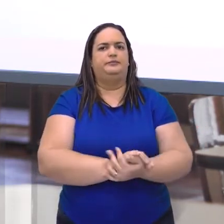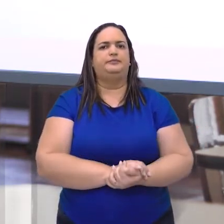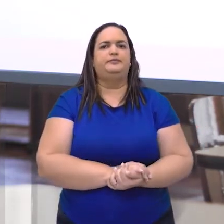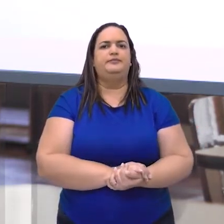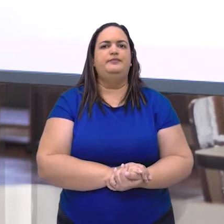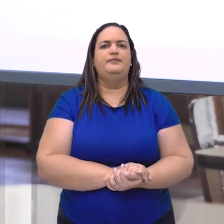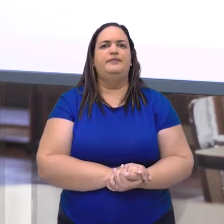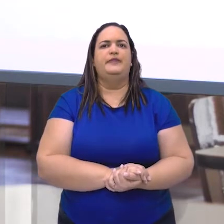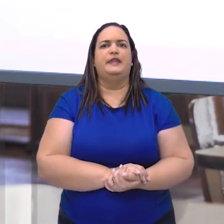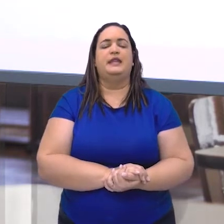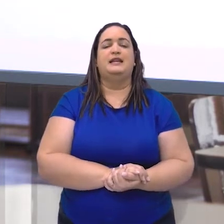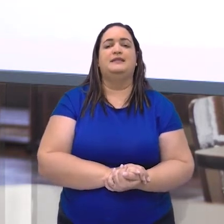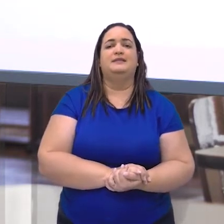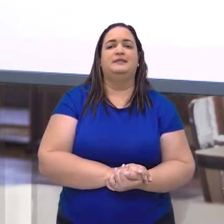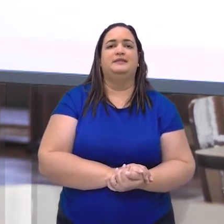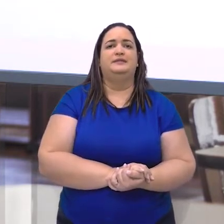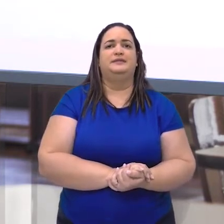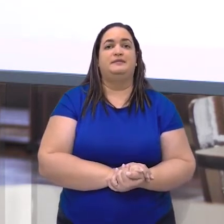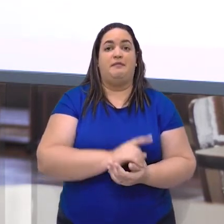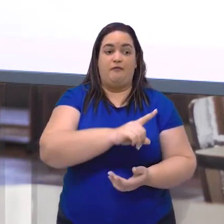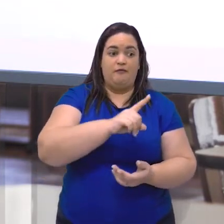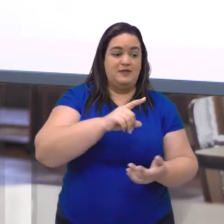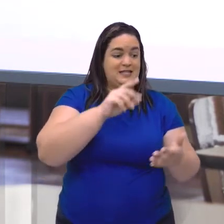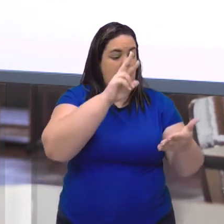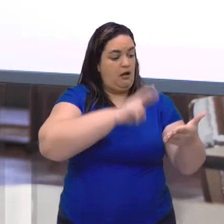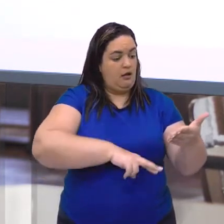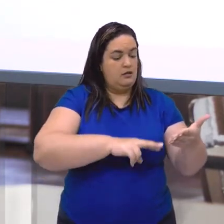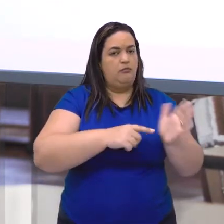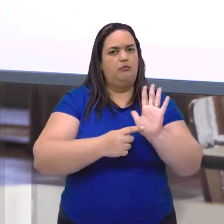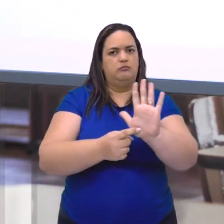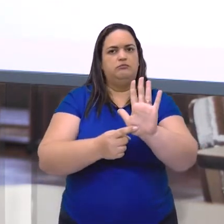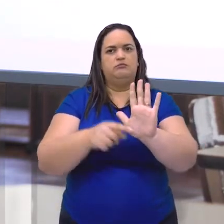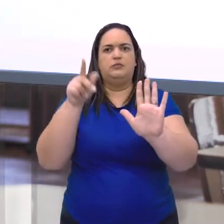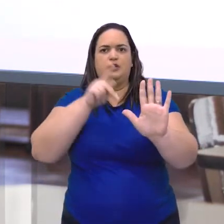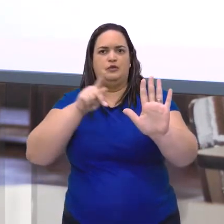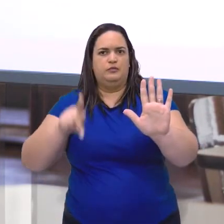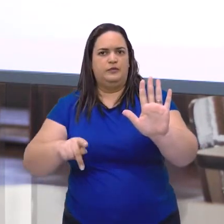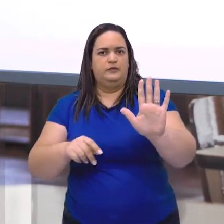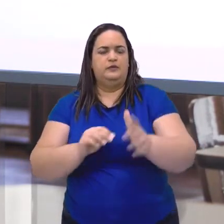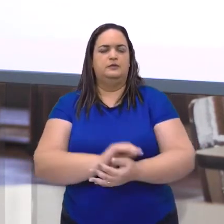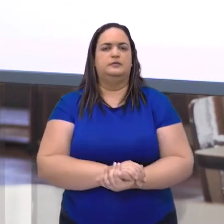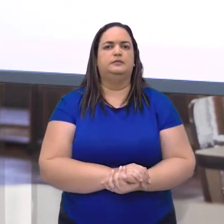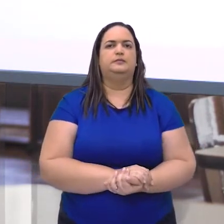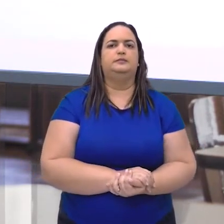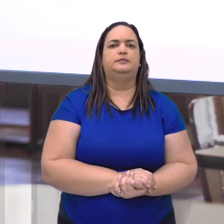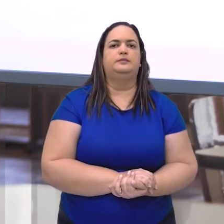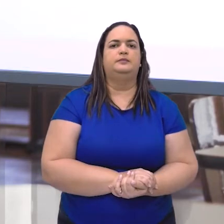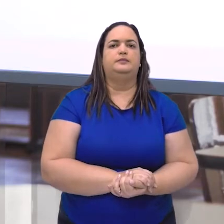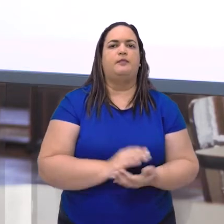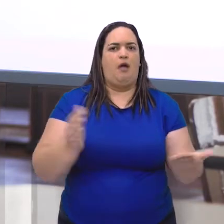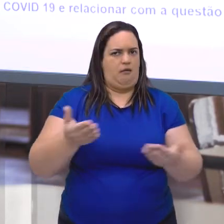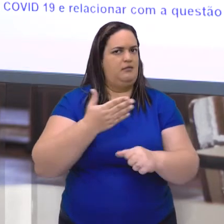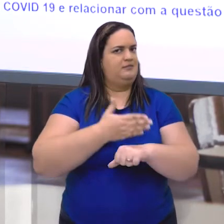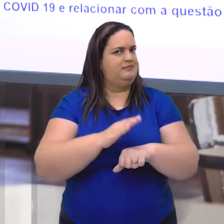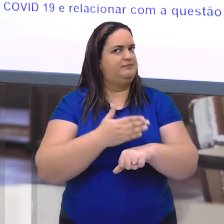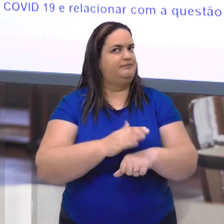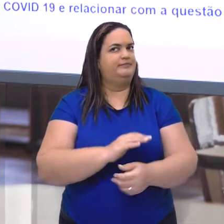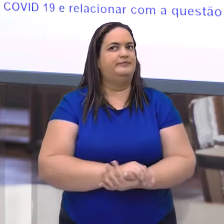que? A resposta para os professores. Então vamos fazer as atividades, vamos colocá-las em prática.